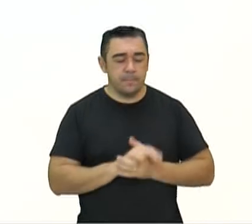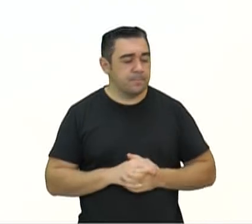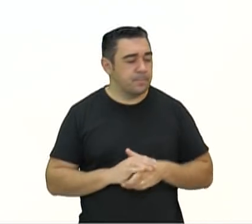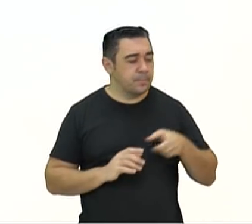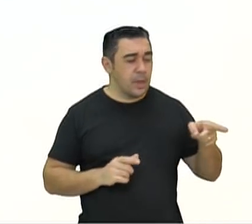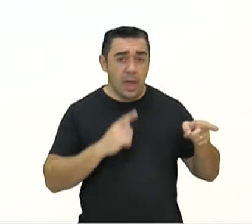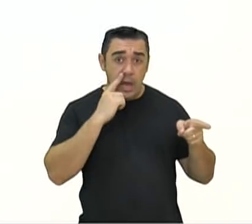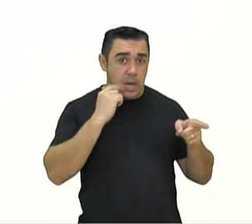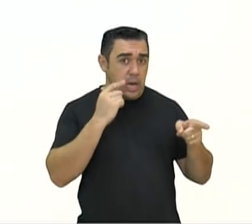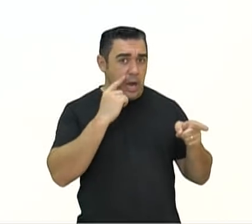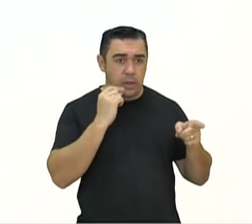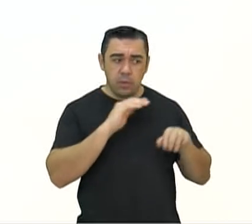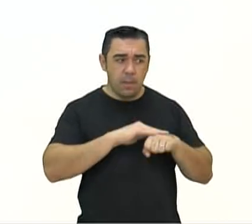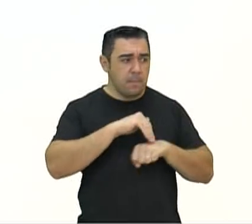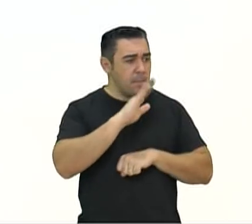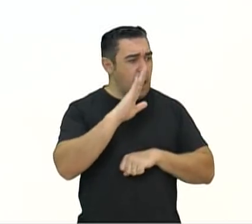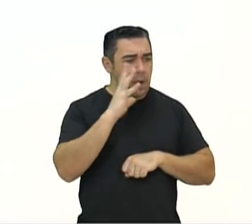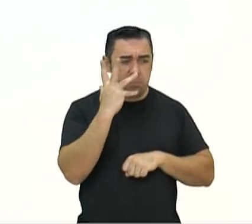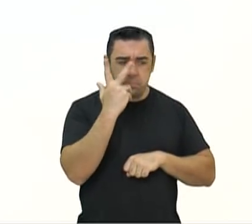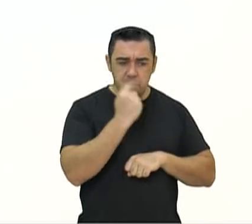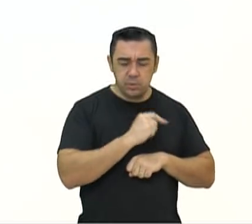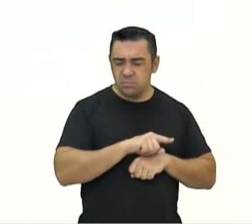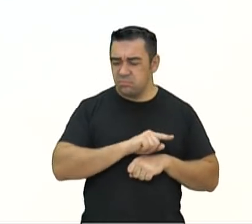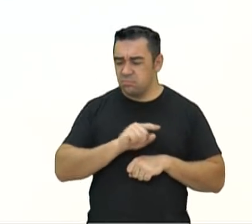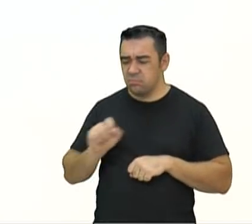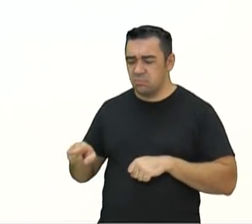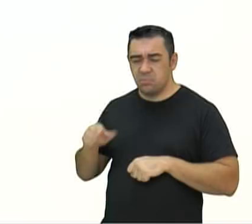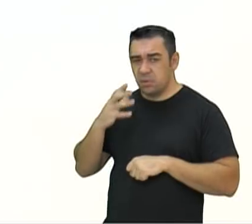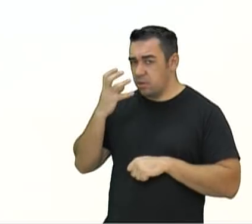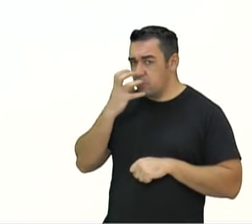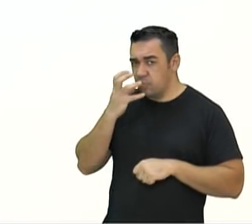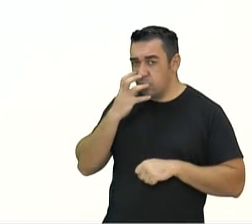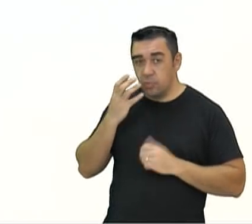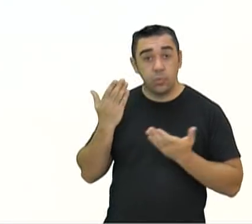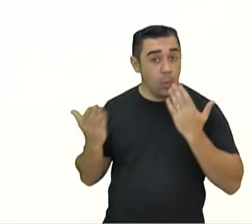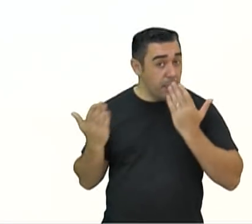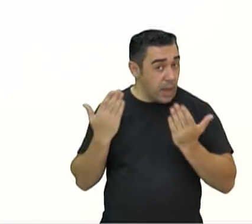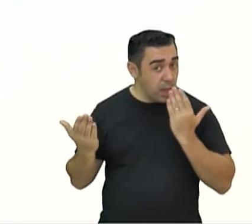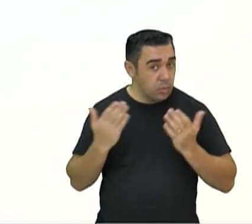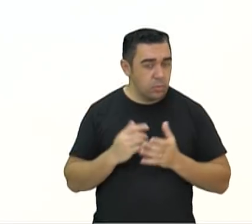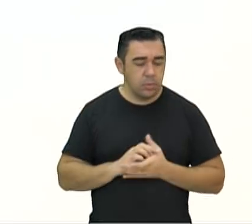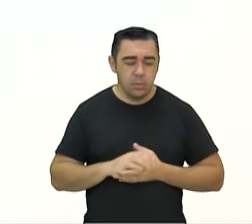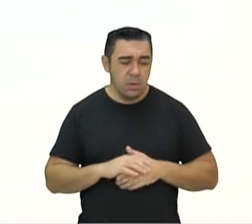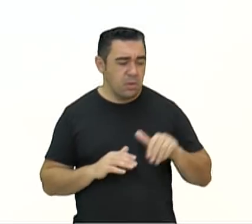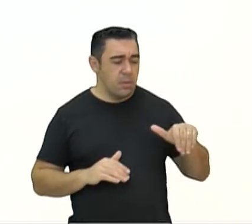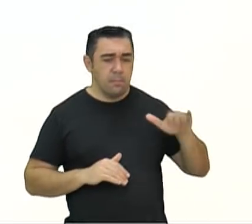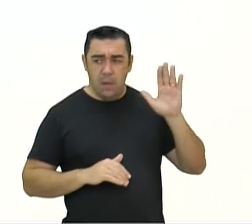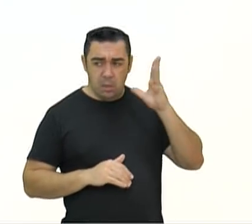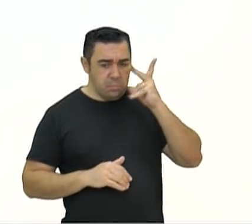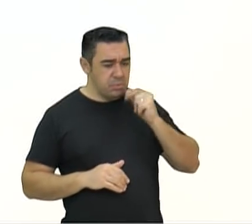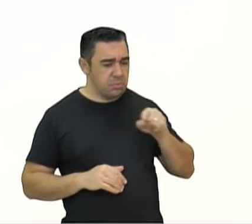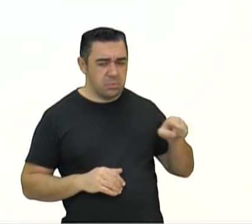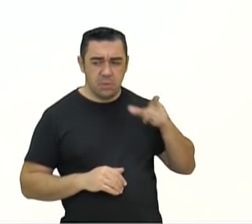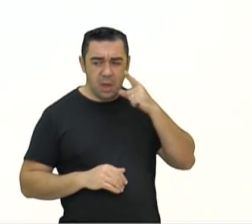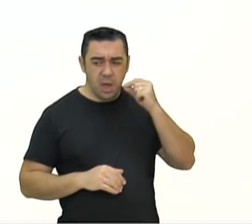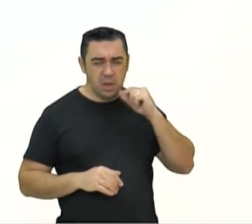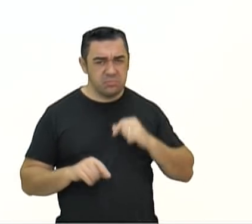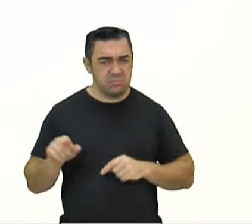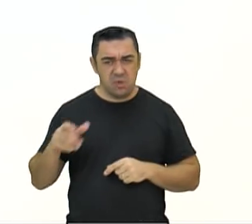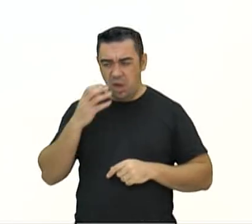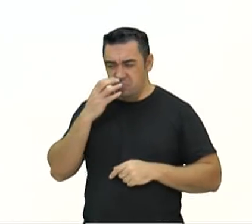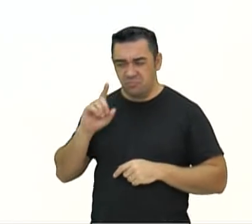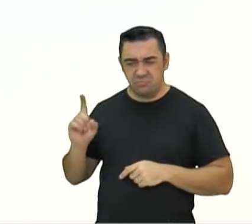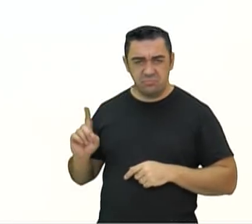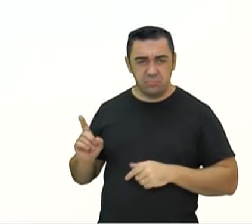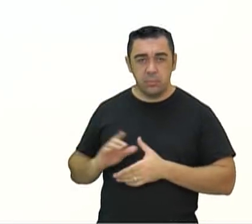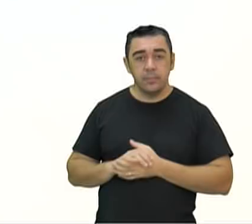dizer, o gato é mais bonito que o cão. Estou comparando, certo? Então, mais bonito que é de